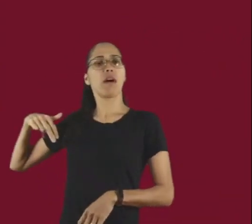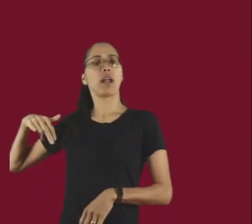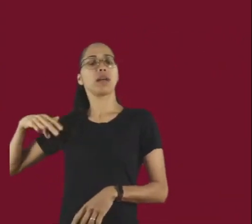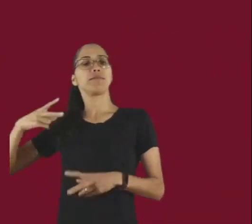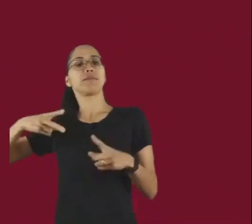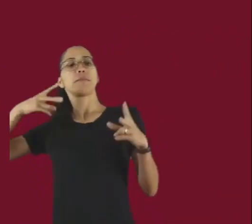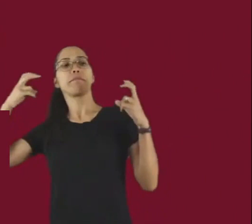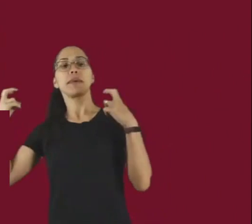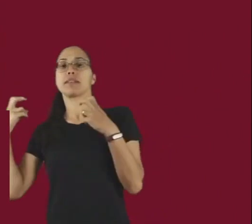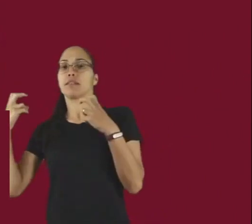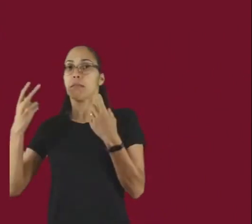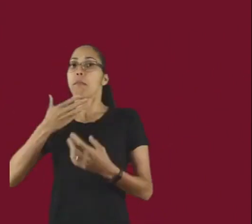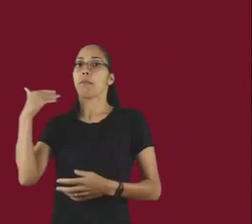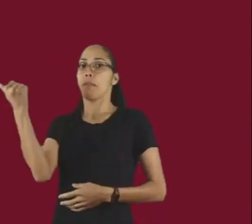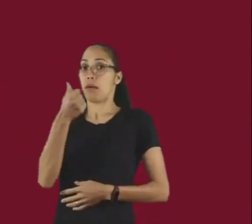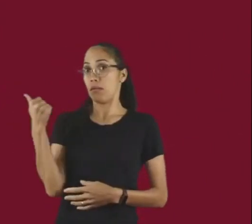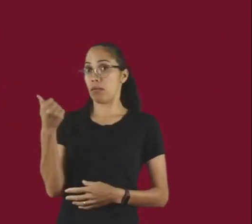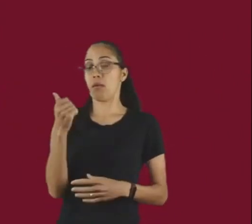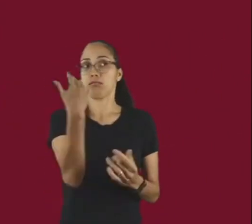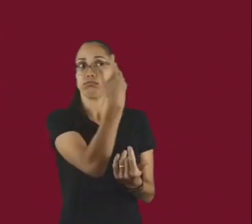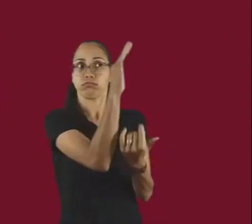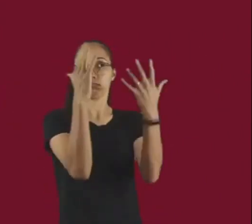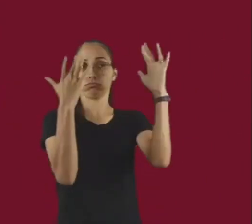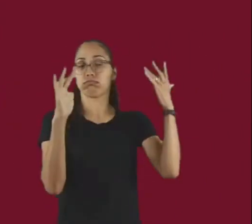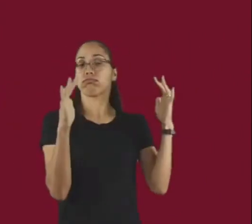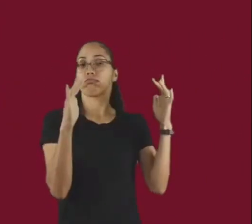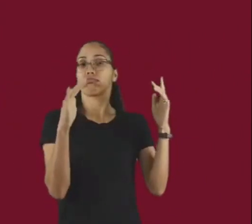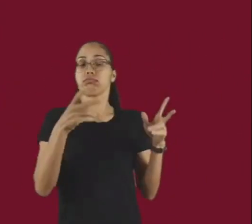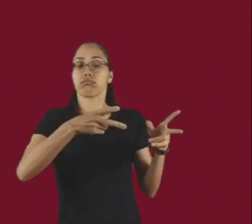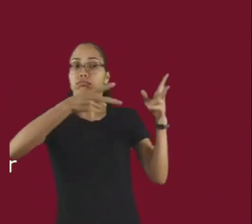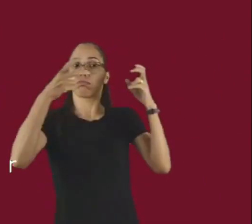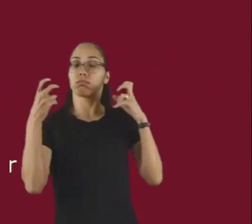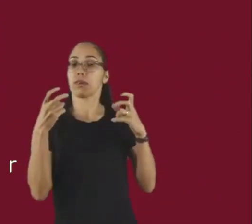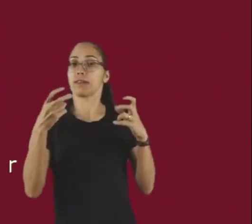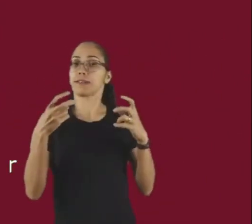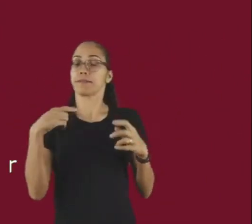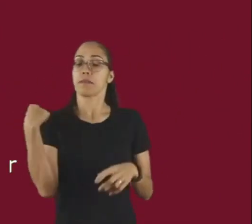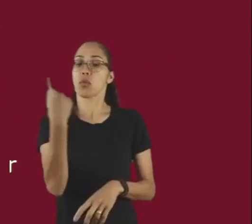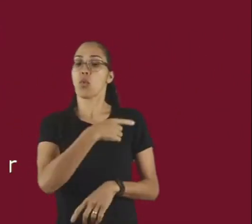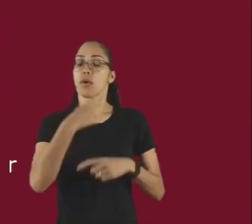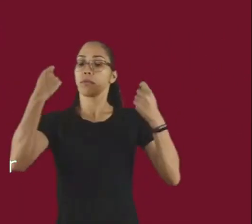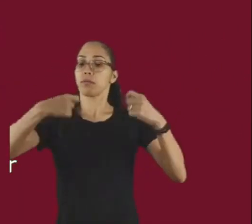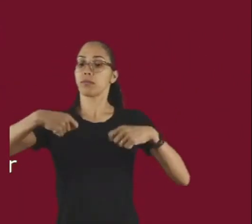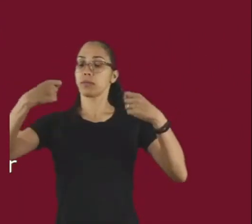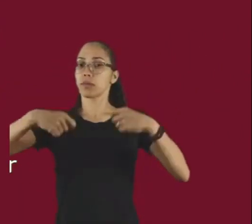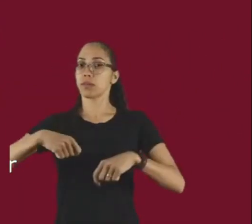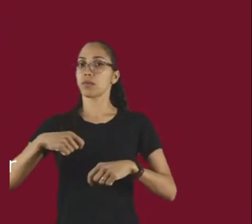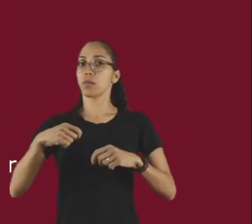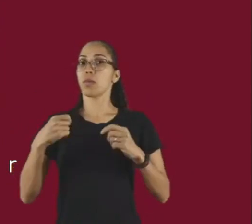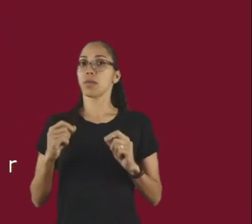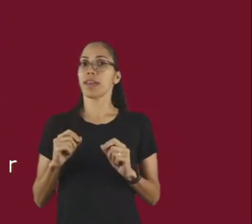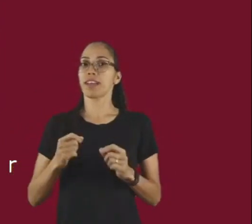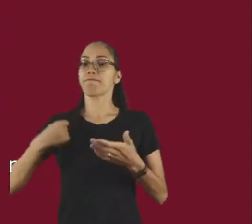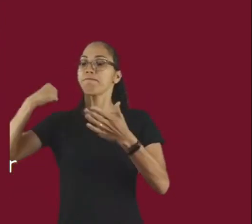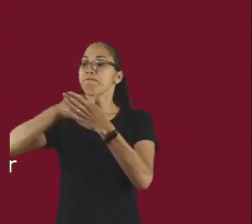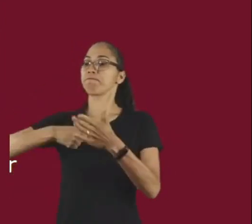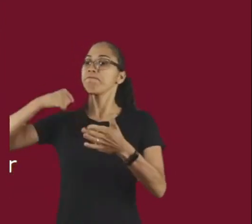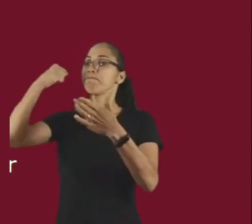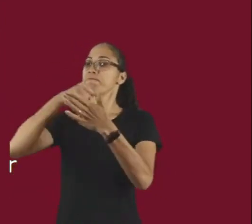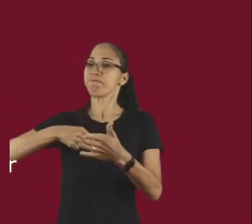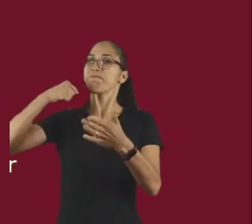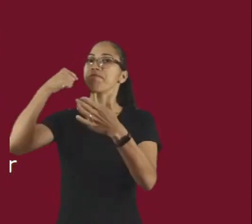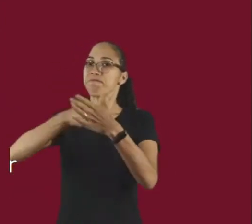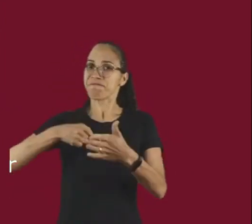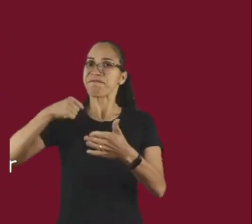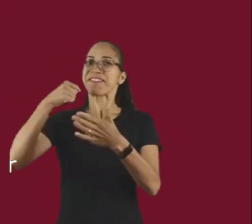Amazônia. Assim, é como vem, a gente precisa ser aliado da luta das pessoas que estão